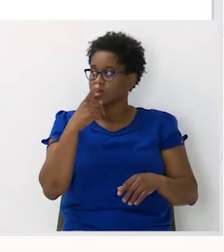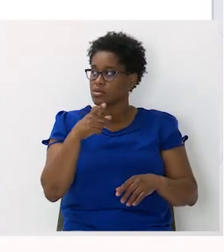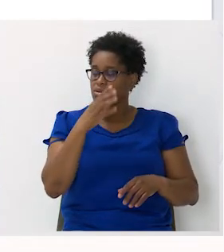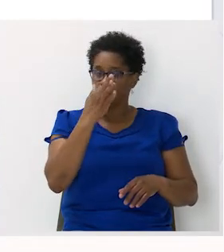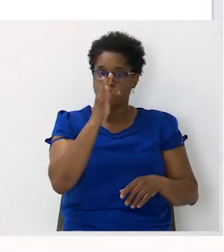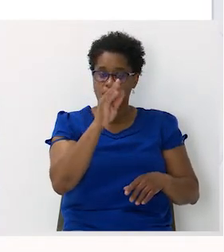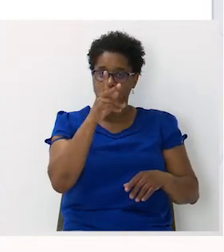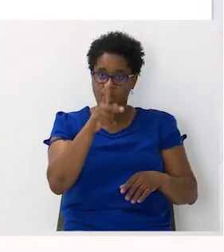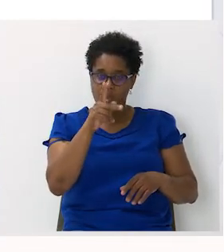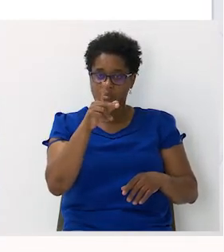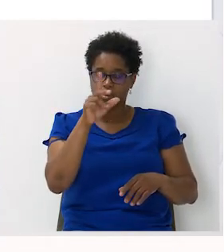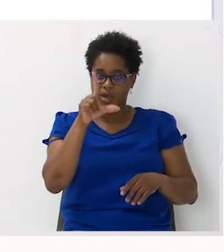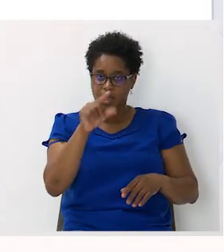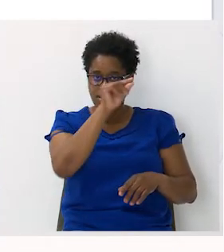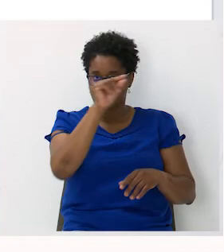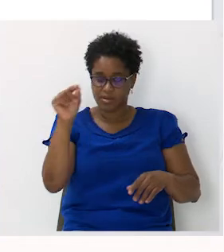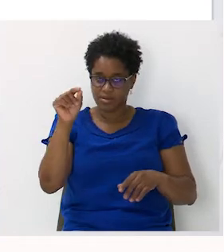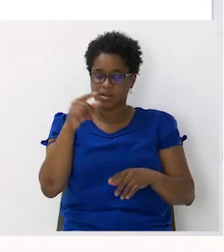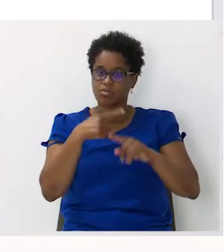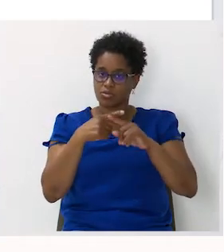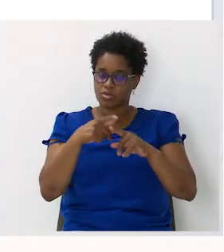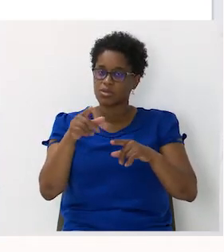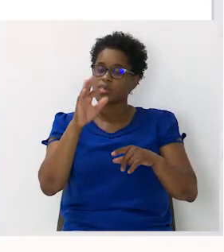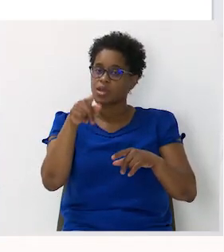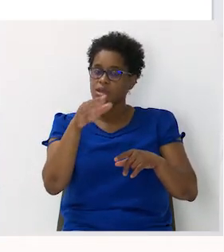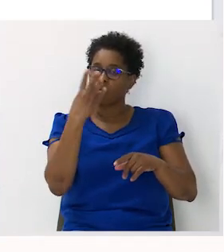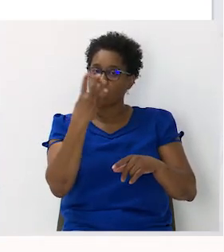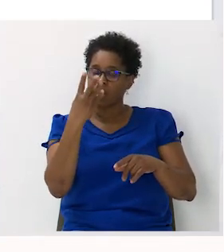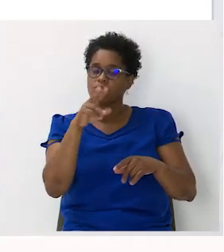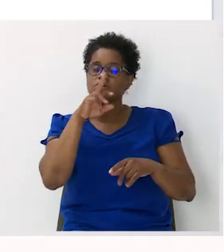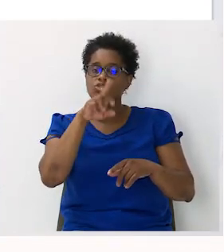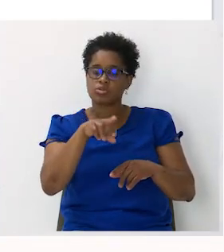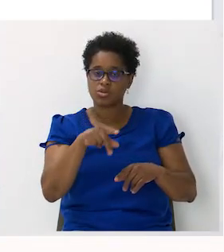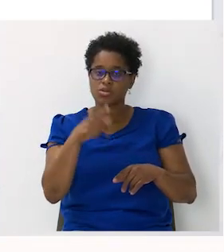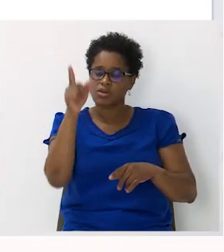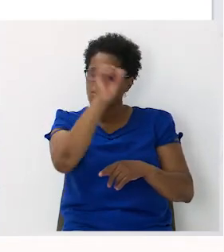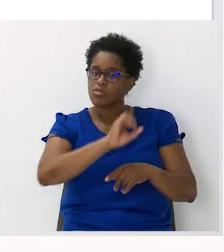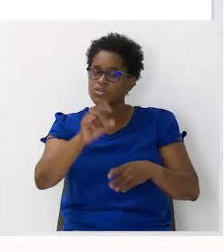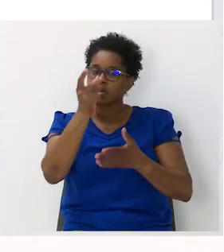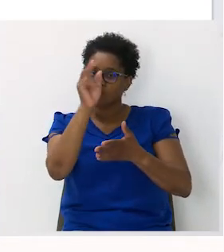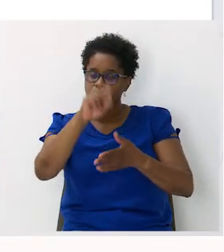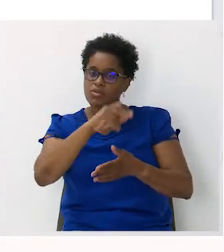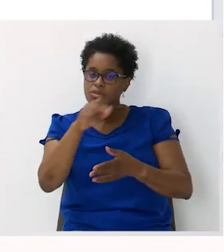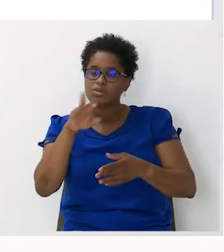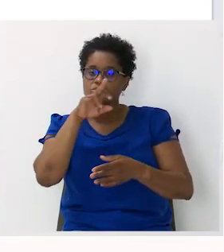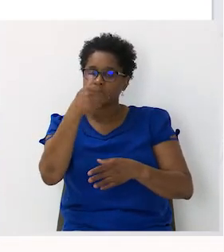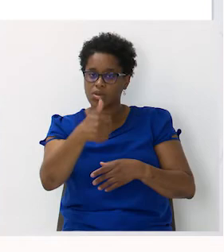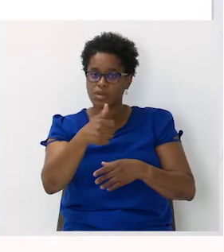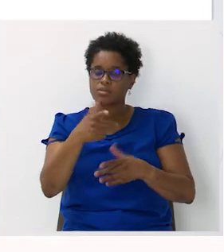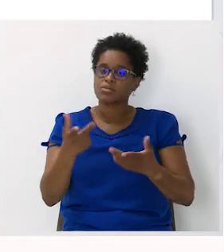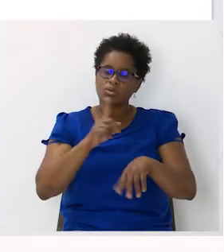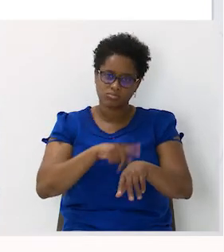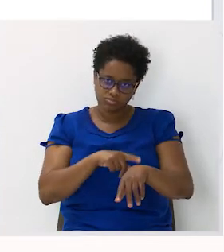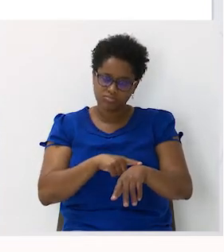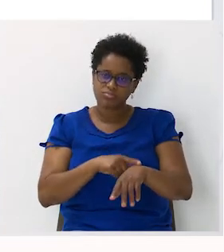vetor, 4KL. Nós temos aqui 4 respostas, vocês vão assinalar resposta correta. Em